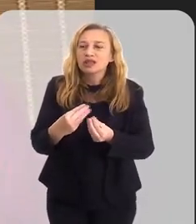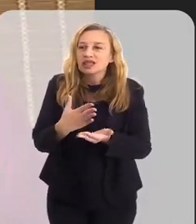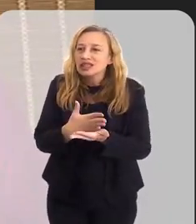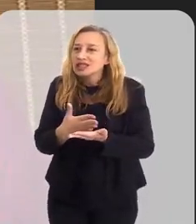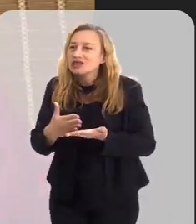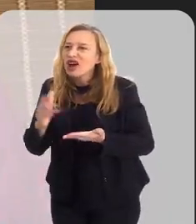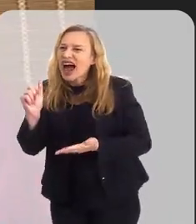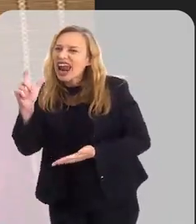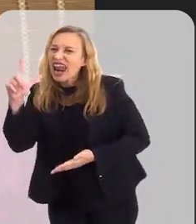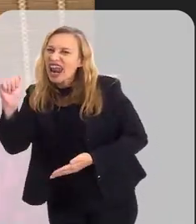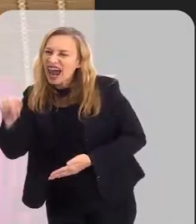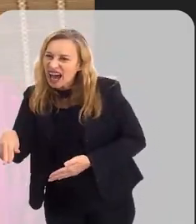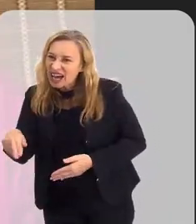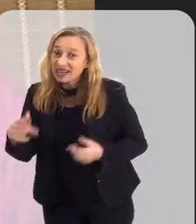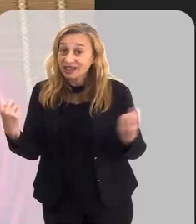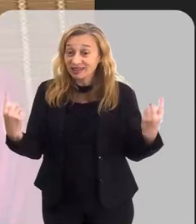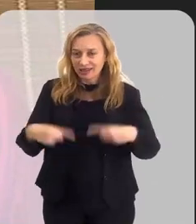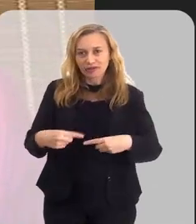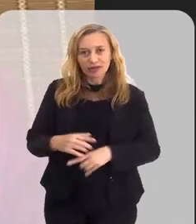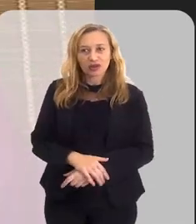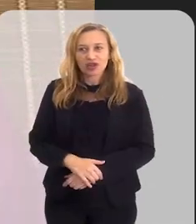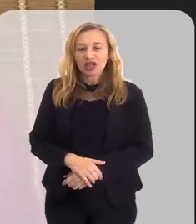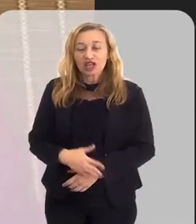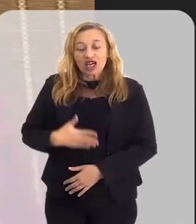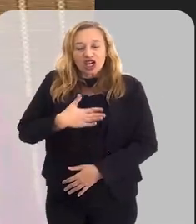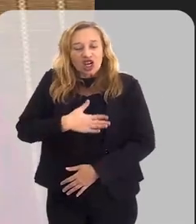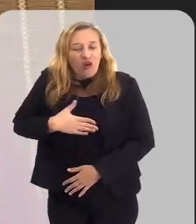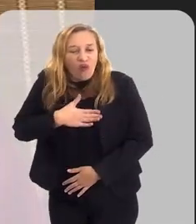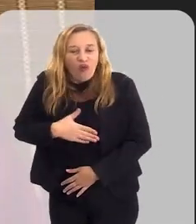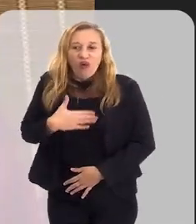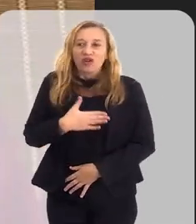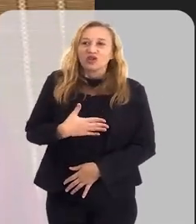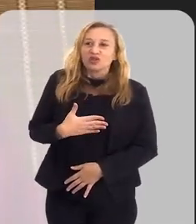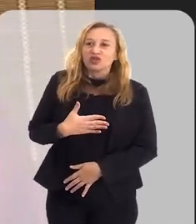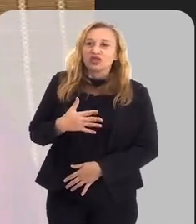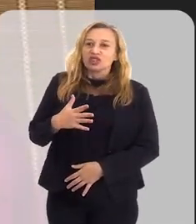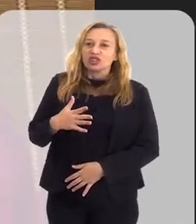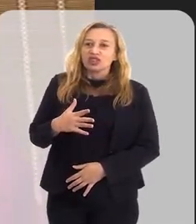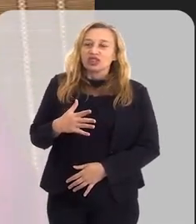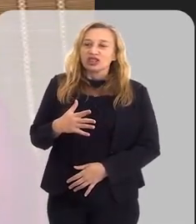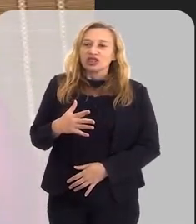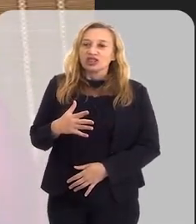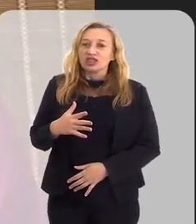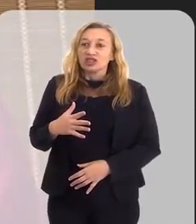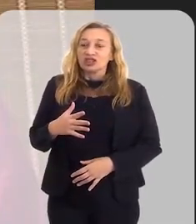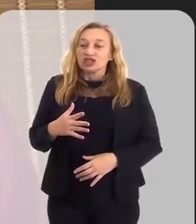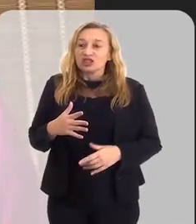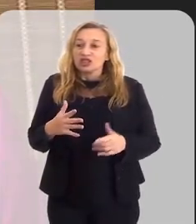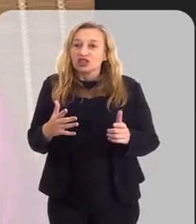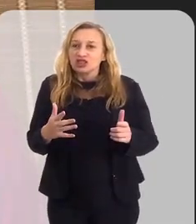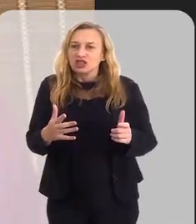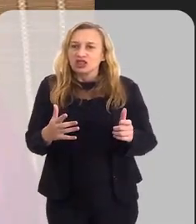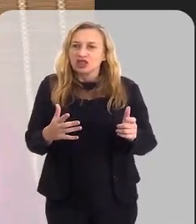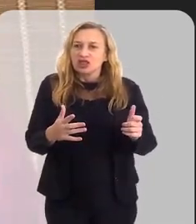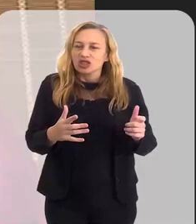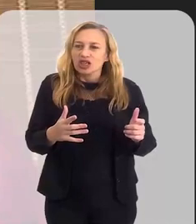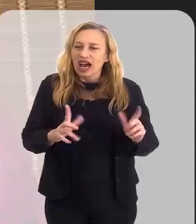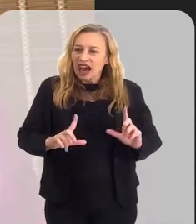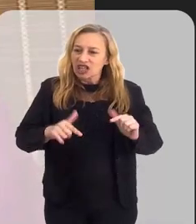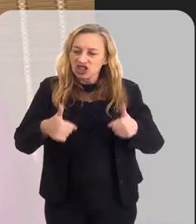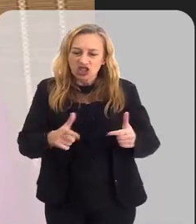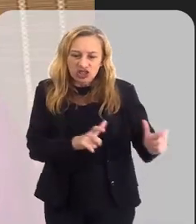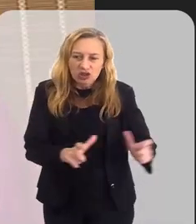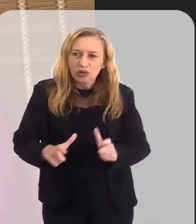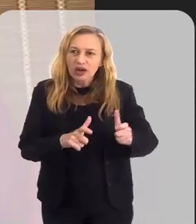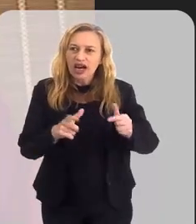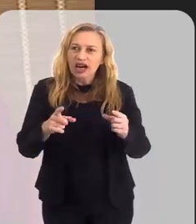Alan desafiador? Esse cara que gosta de missões difíceis e que está